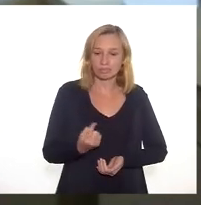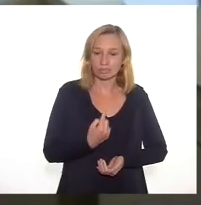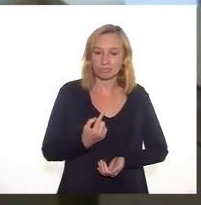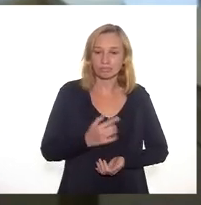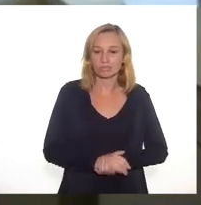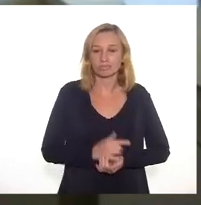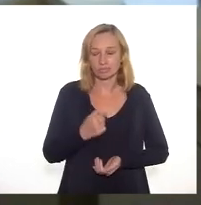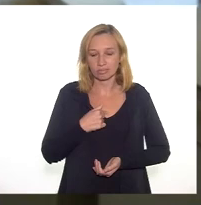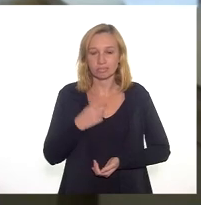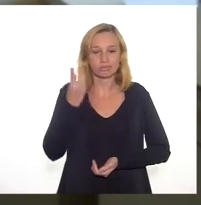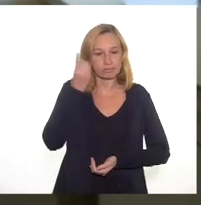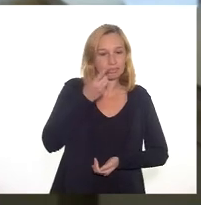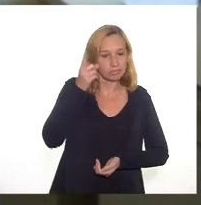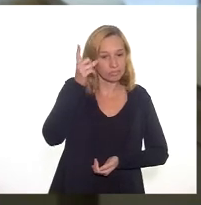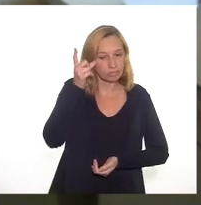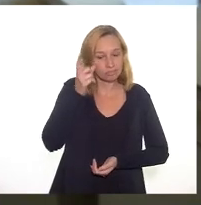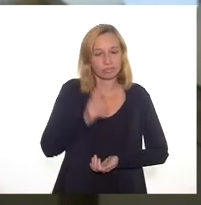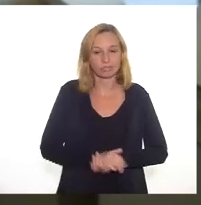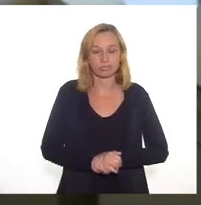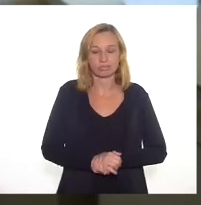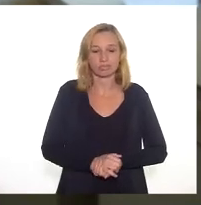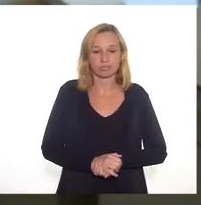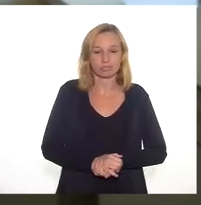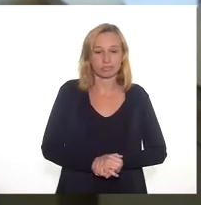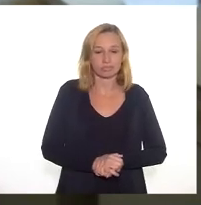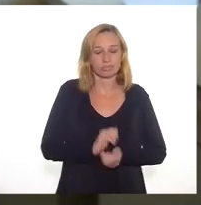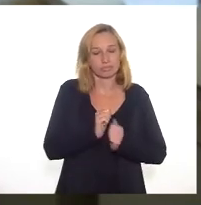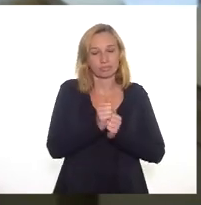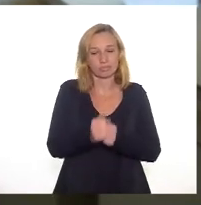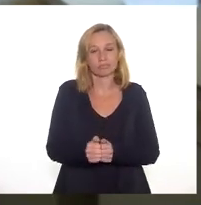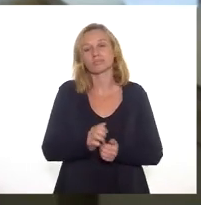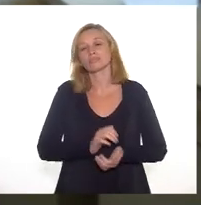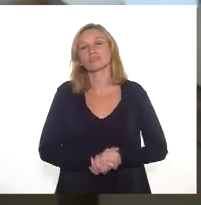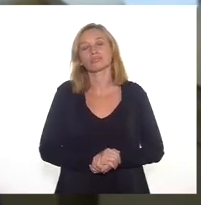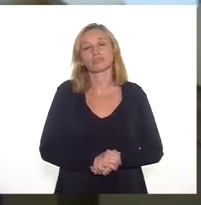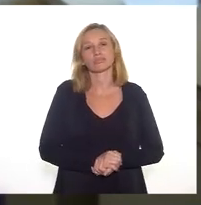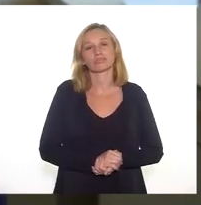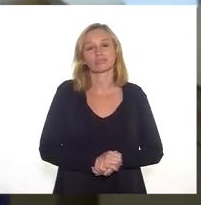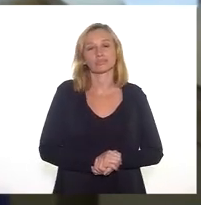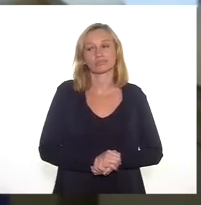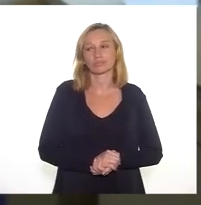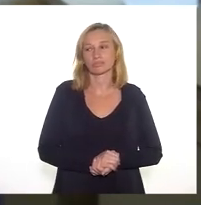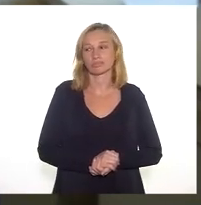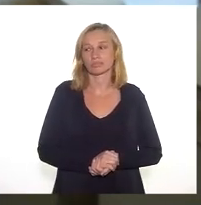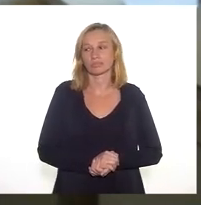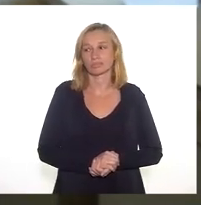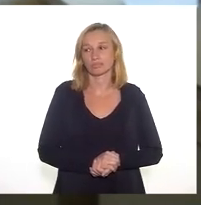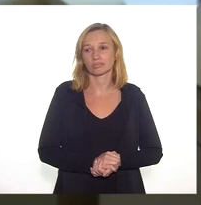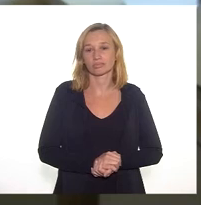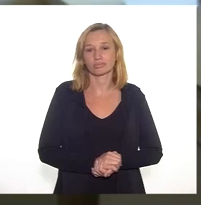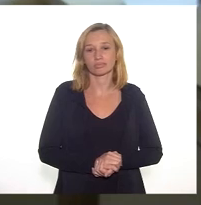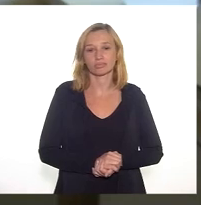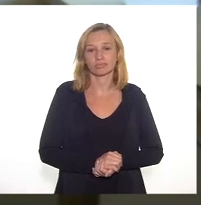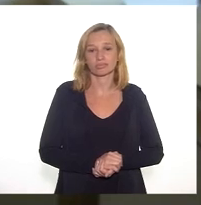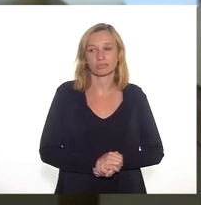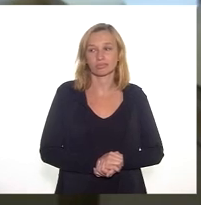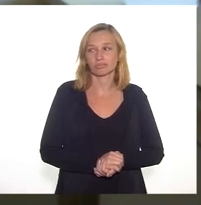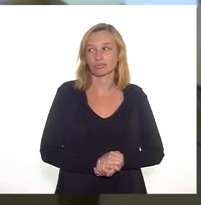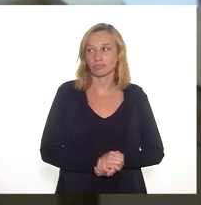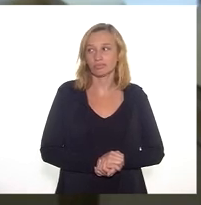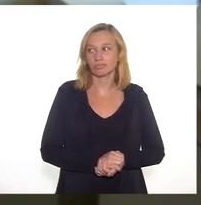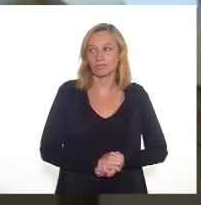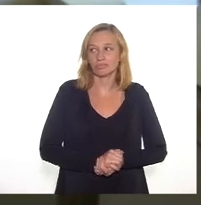referindo à deputada Lucinha, de estar acompanhando isso para e passo. Eu disse